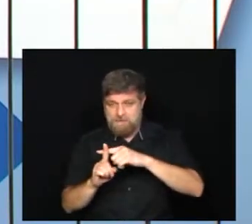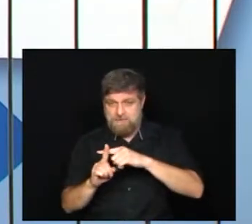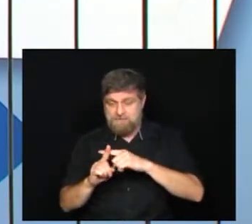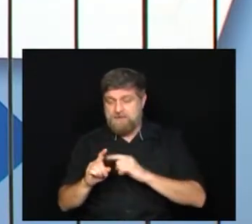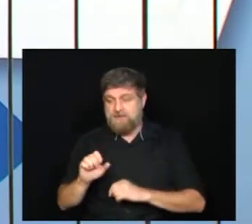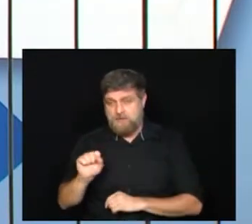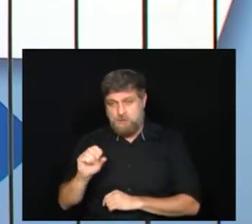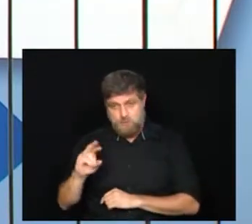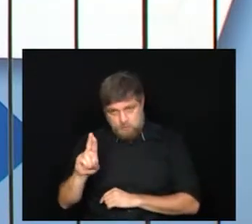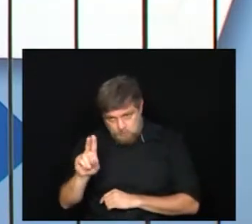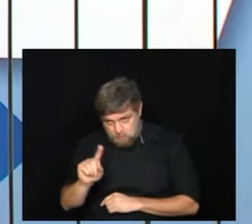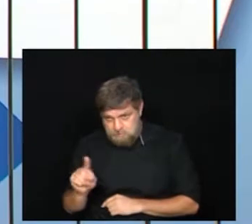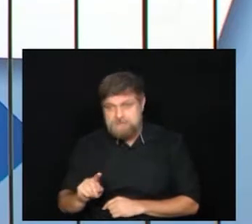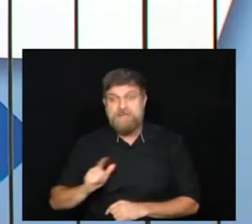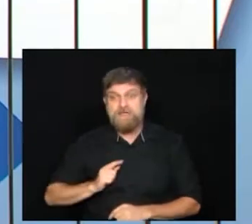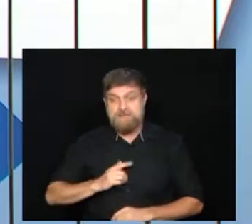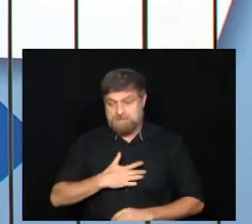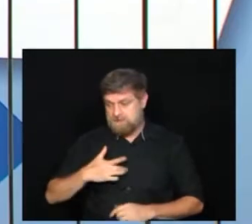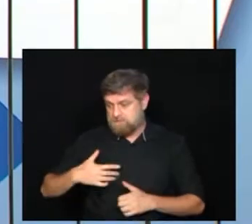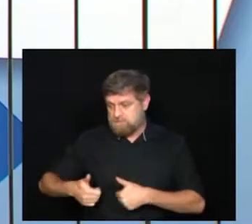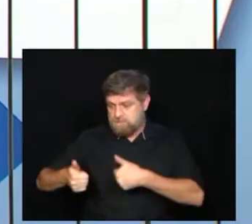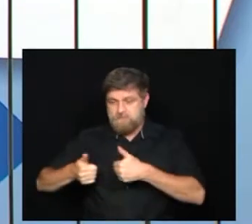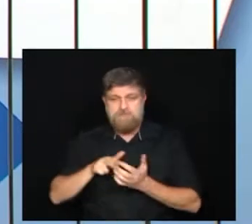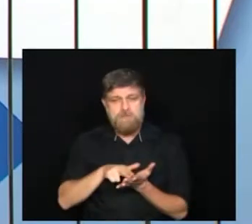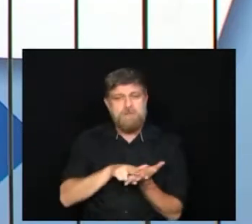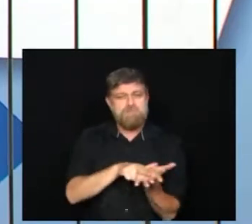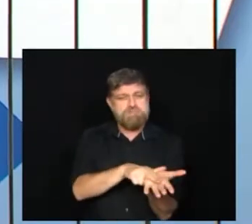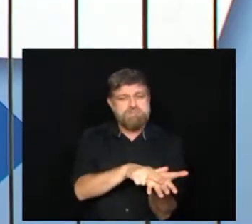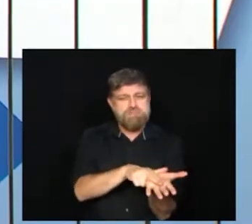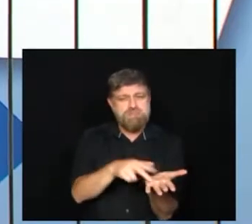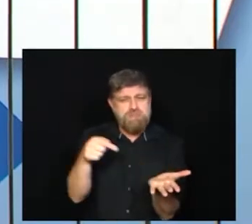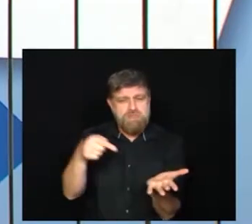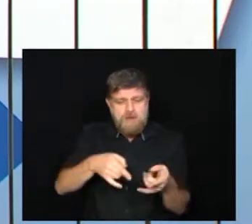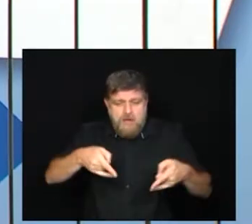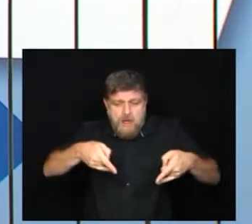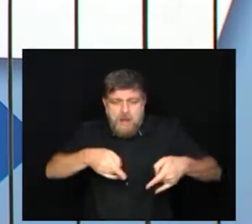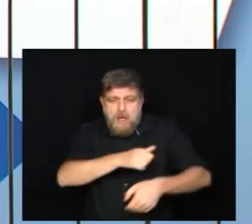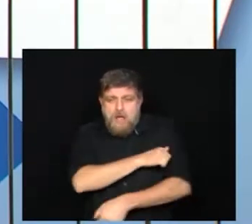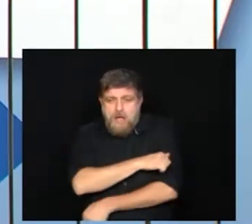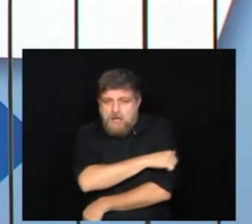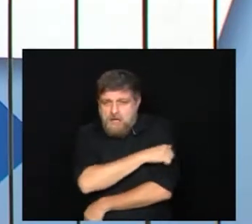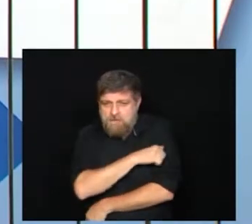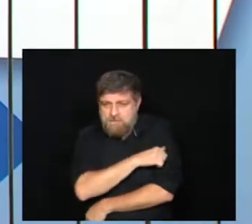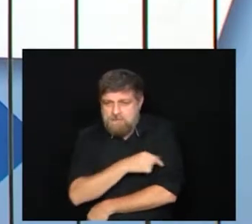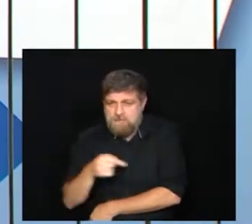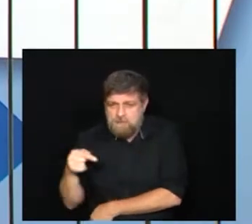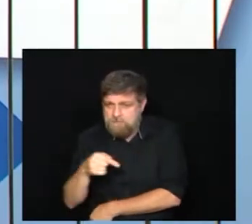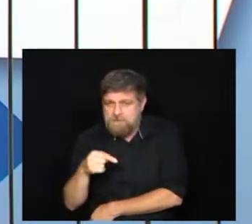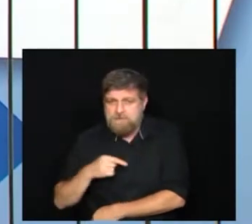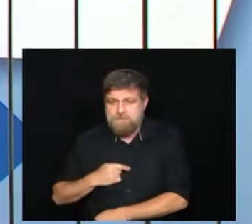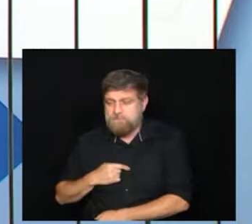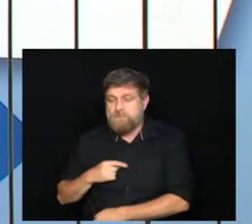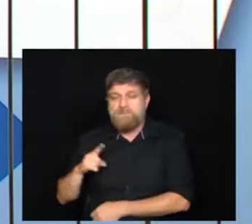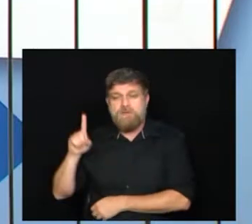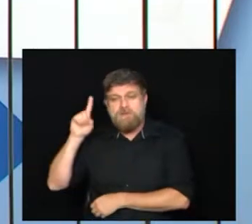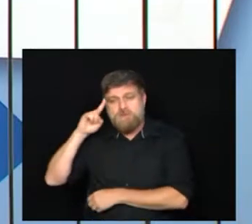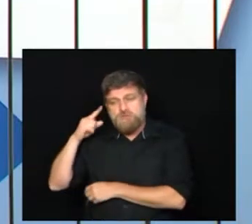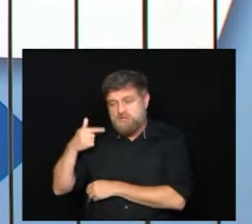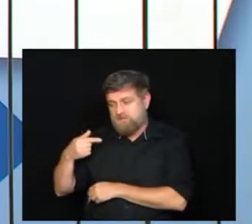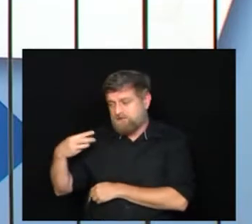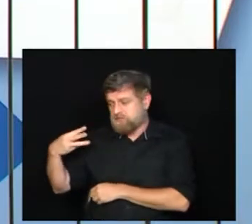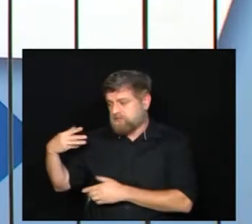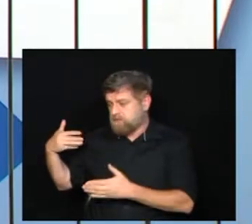nesta terça-feira. Ele que estava internado em leito de enfermaria na unidade desde o último dia